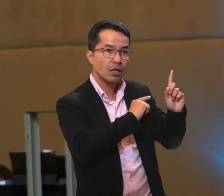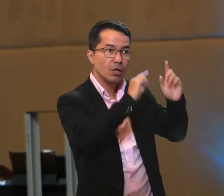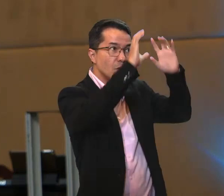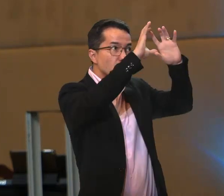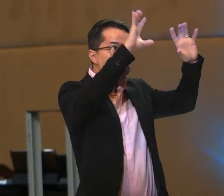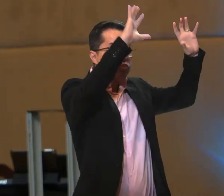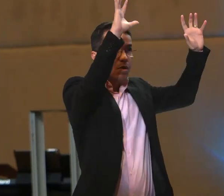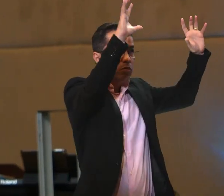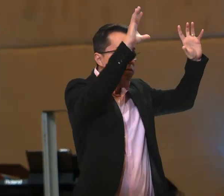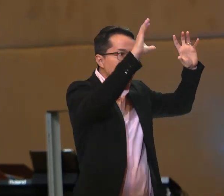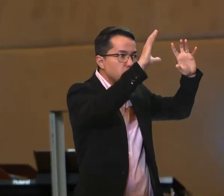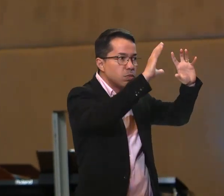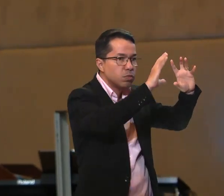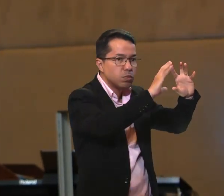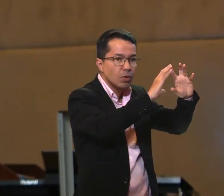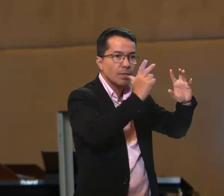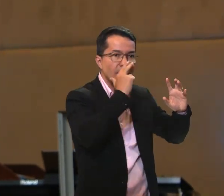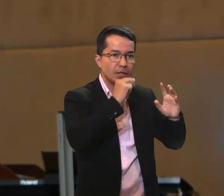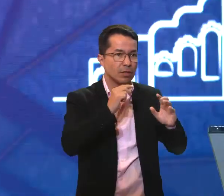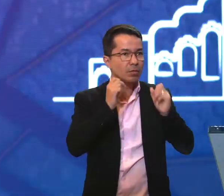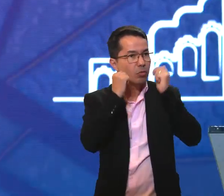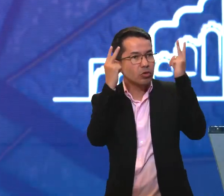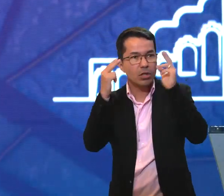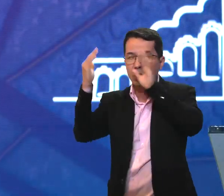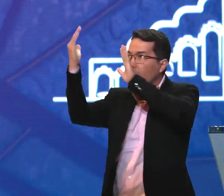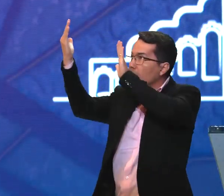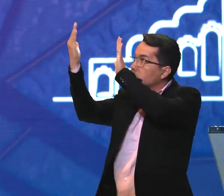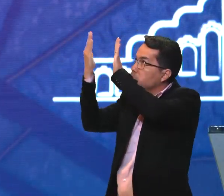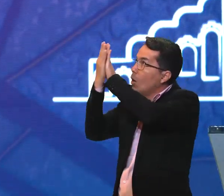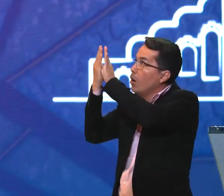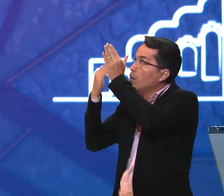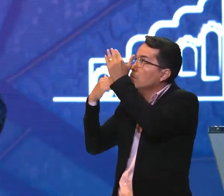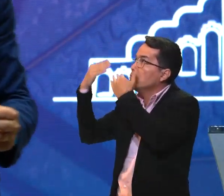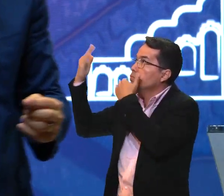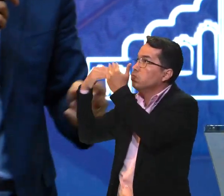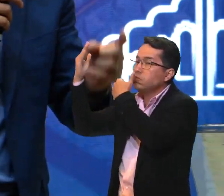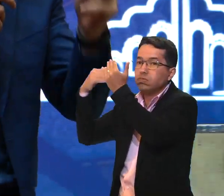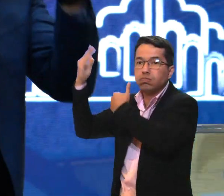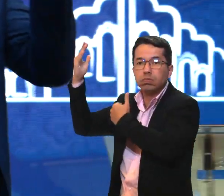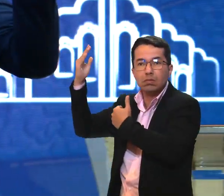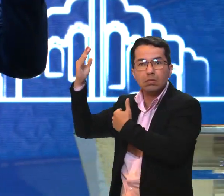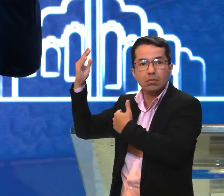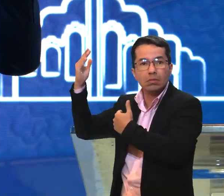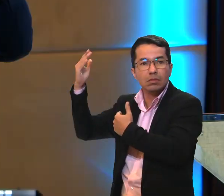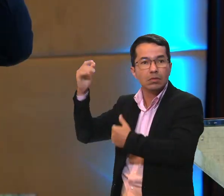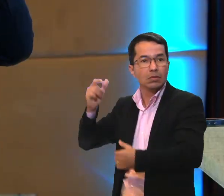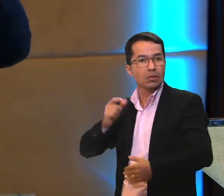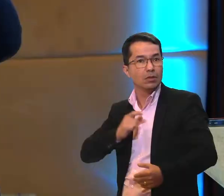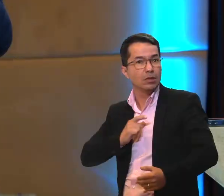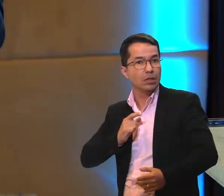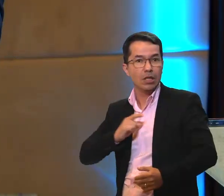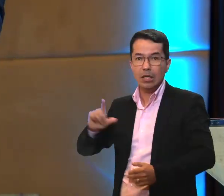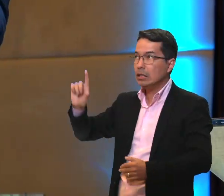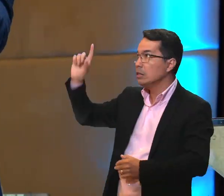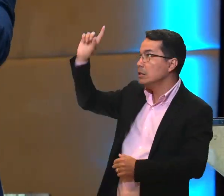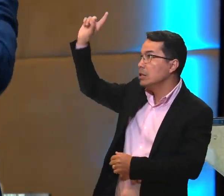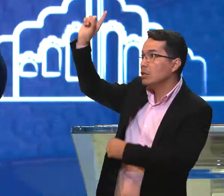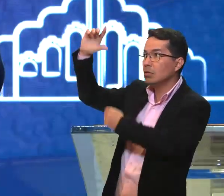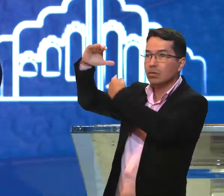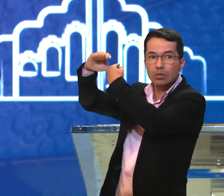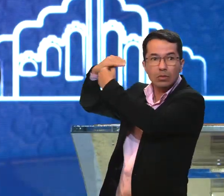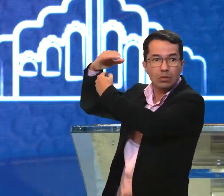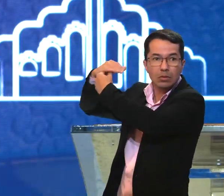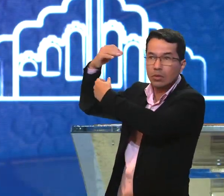ele face a face. E a orientação de Deus